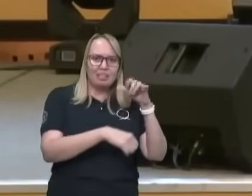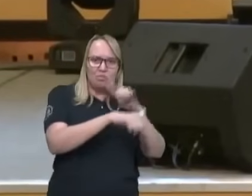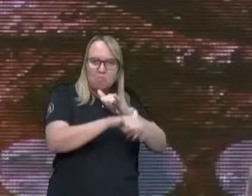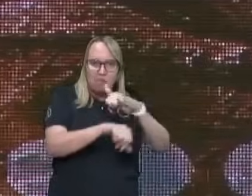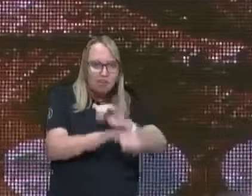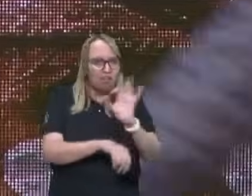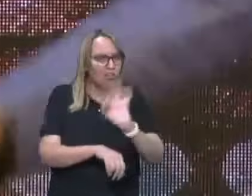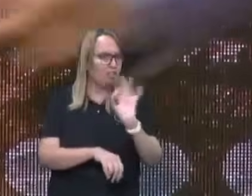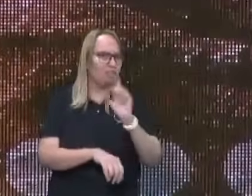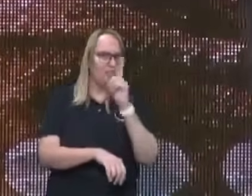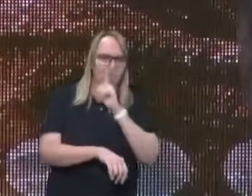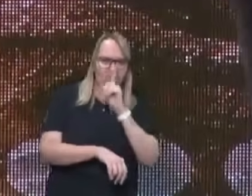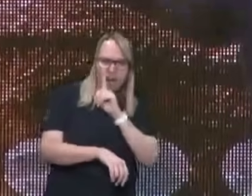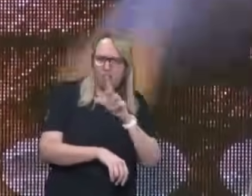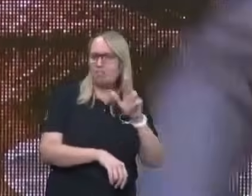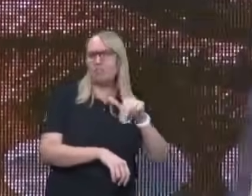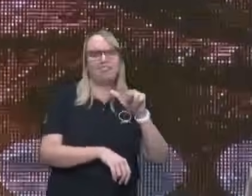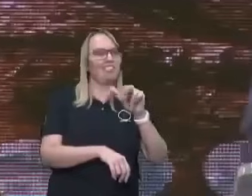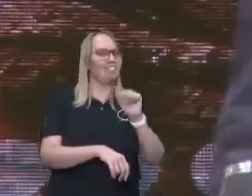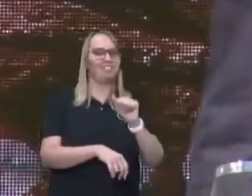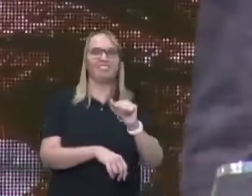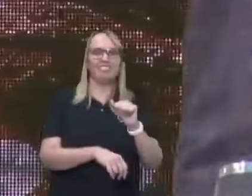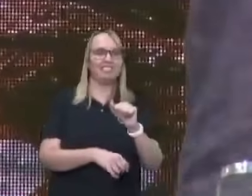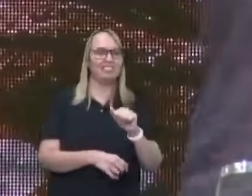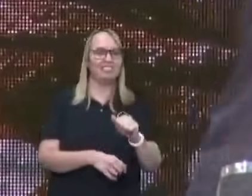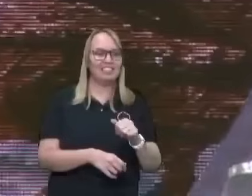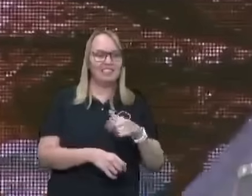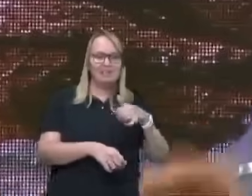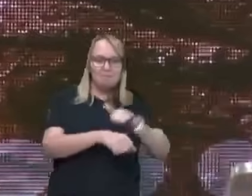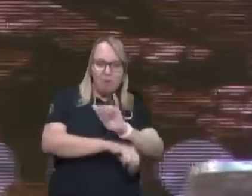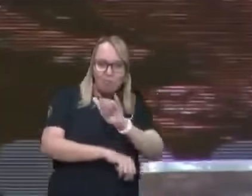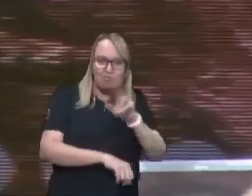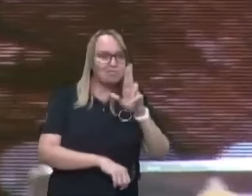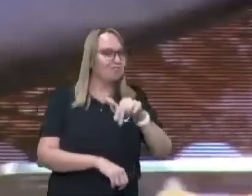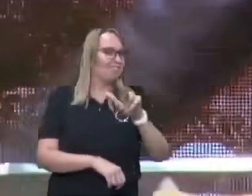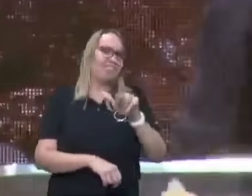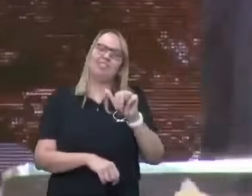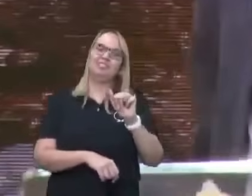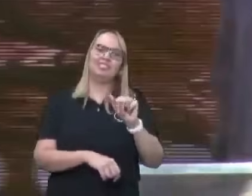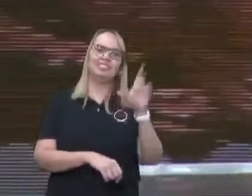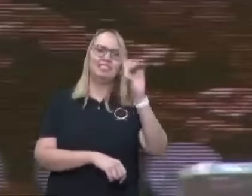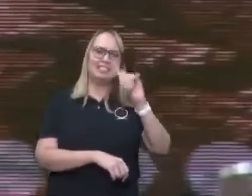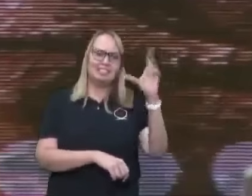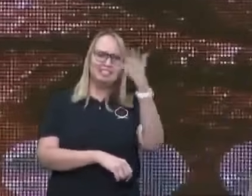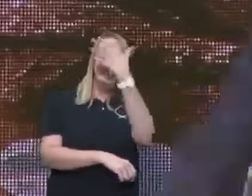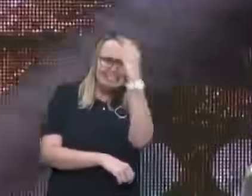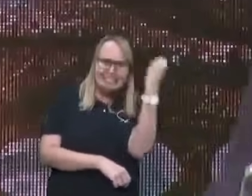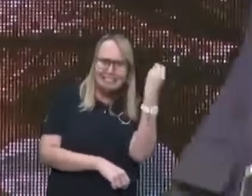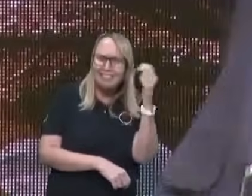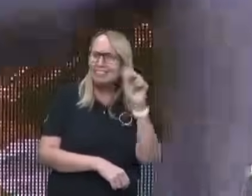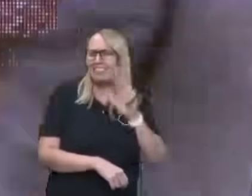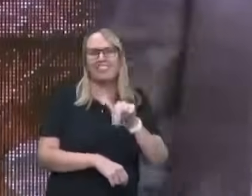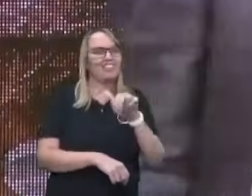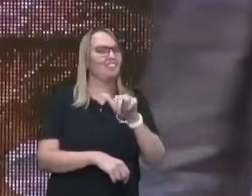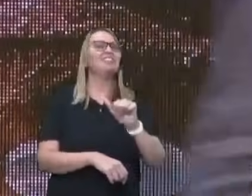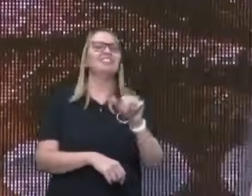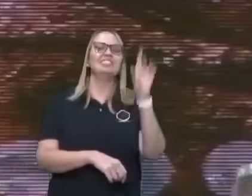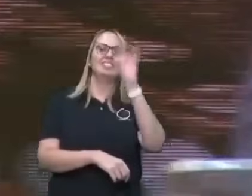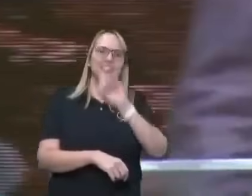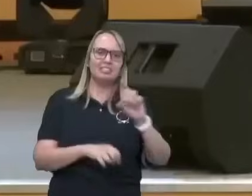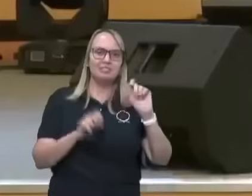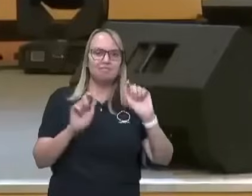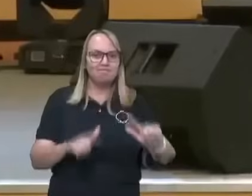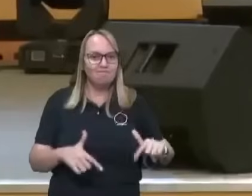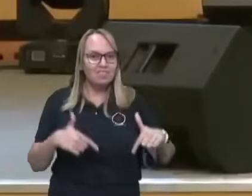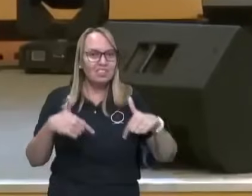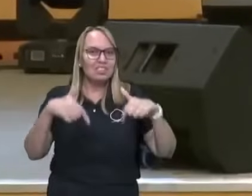com ninguém, Deus não vacila com ninguém, Deus não esquece de ninguém, e Deus pode